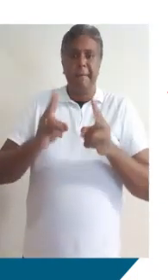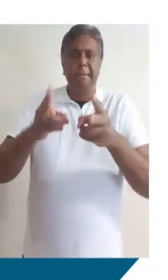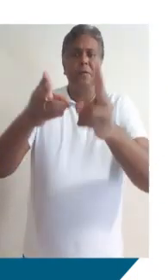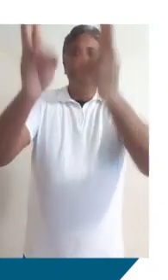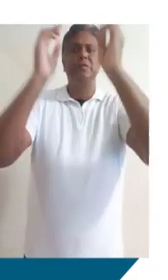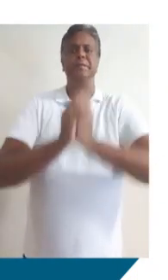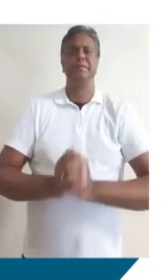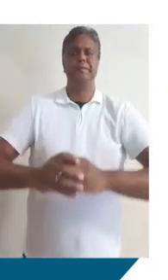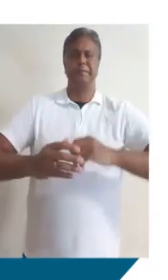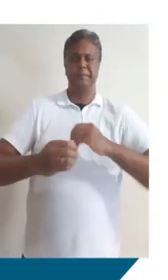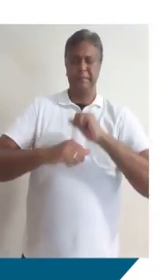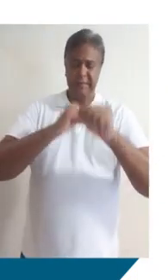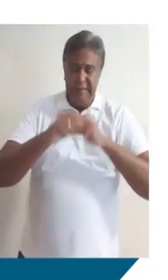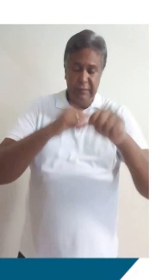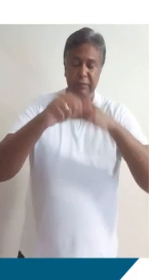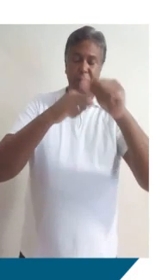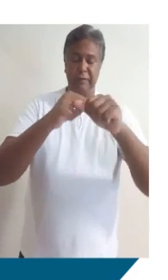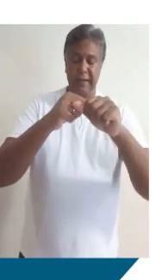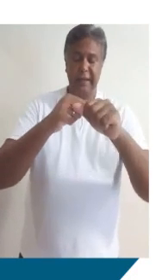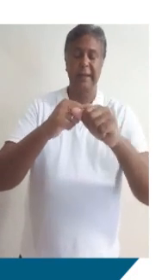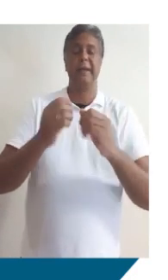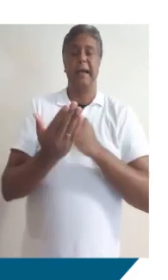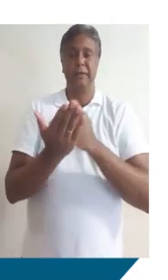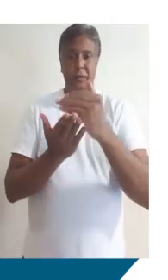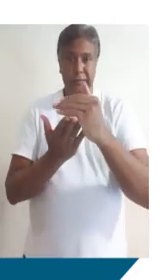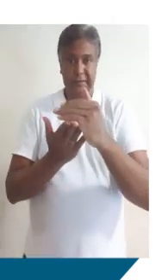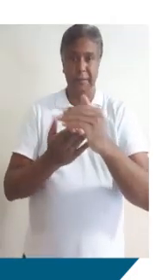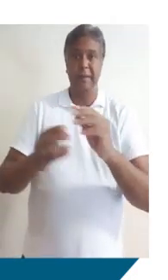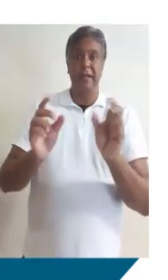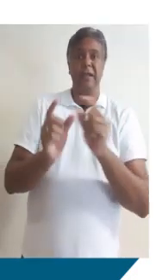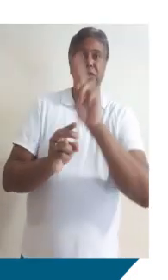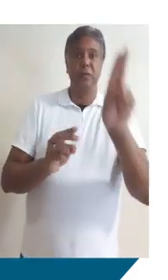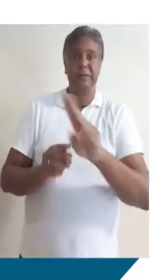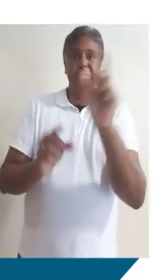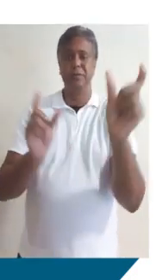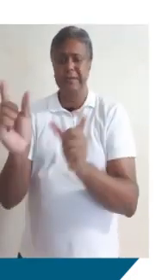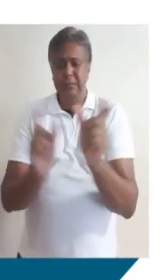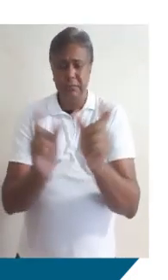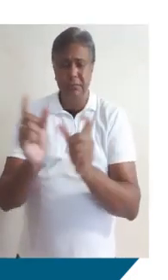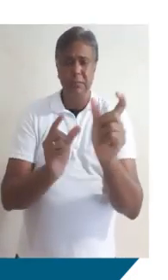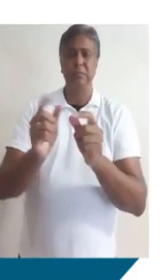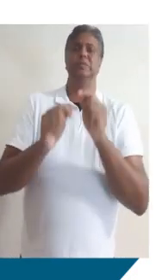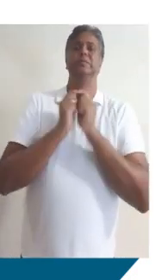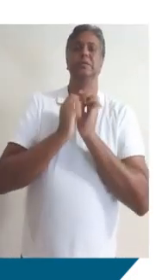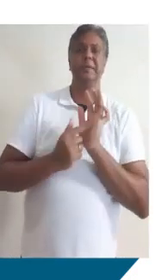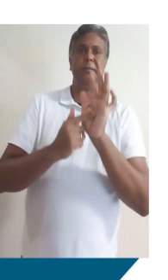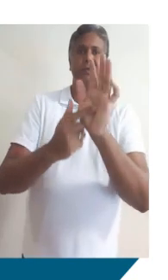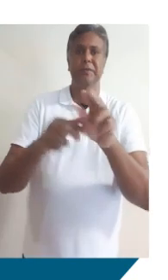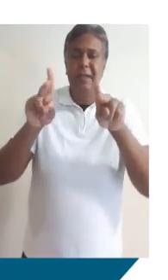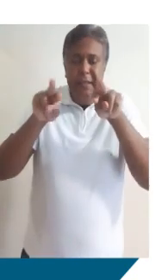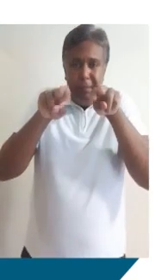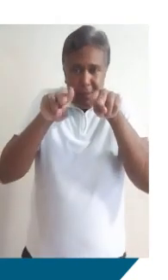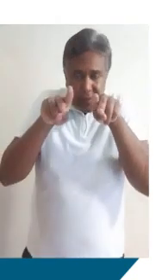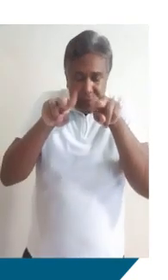desenvolver, desdobrar, desenrolar. Coloquei os sinônimos na jogada para mostrar que é mais fácil do que parece. Sua função, inclusive, faz parte do